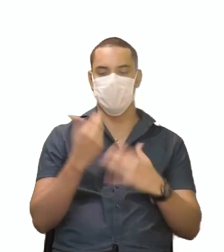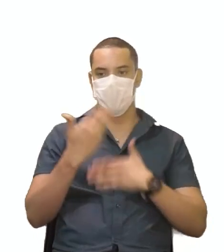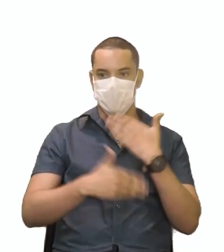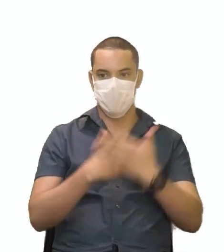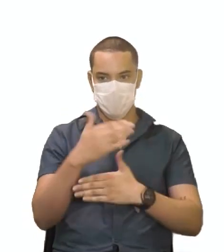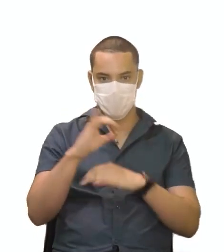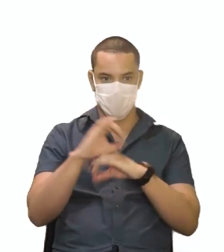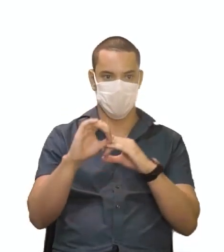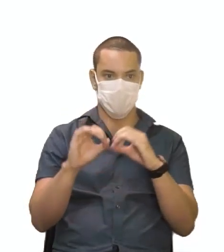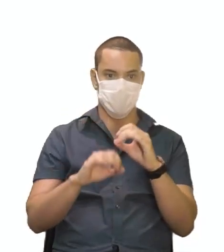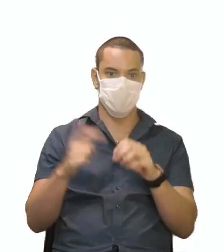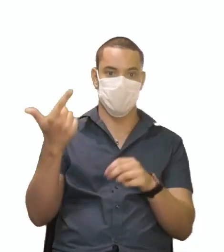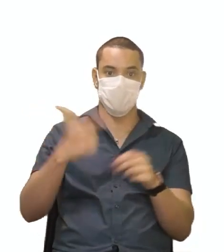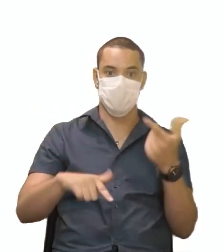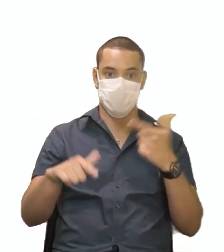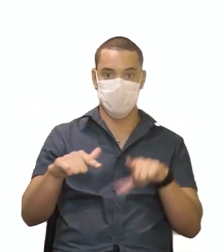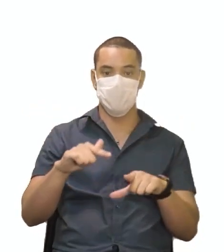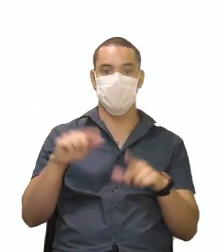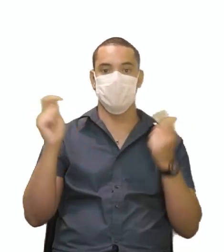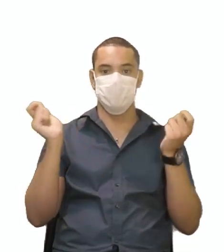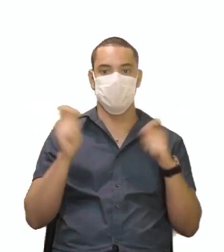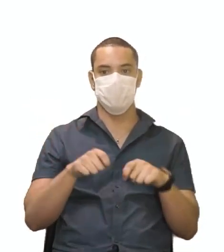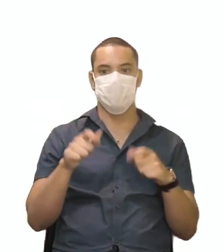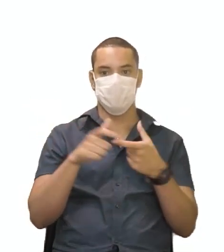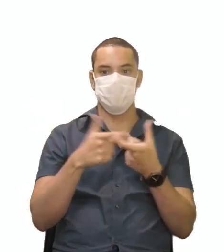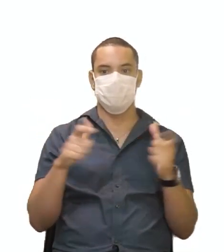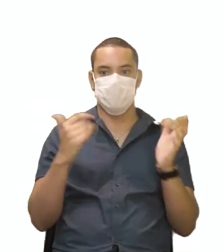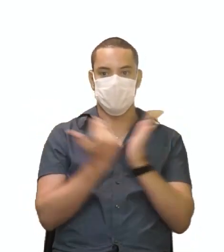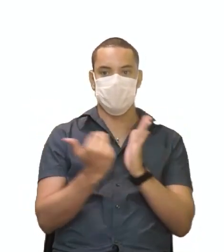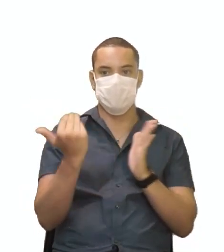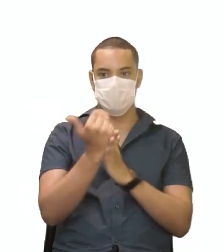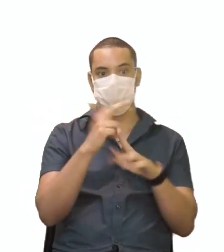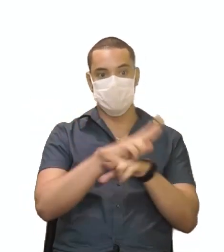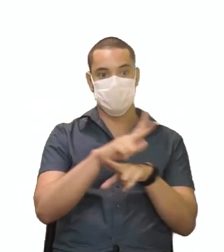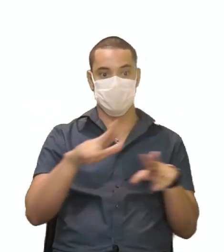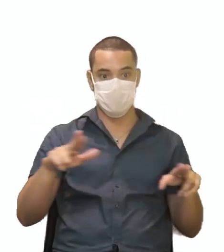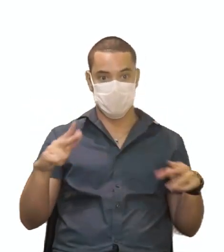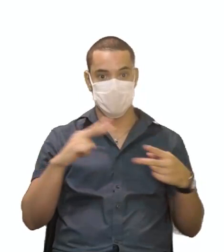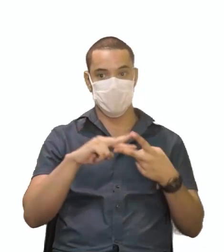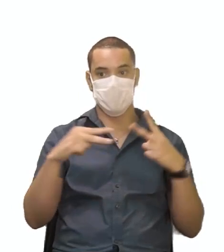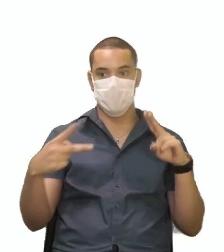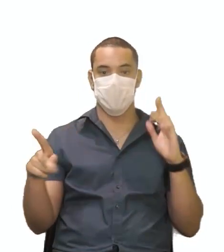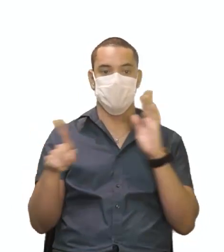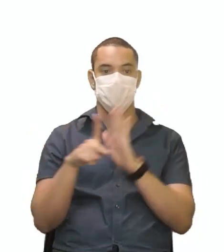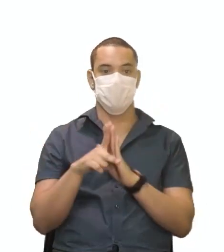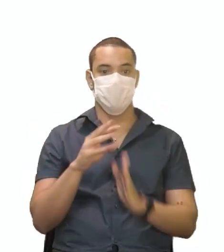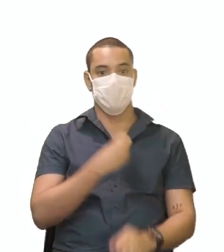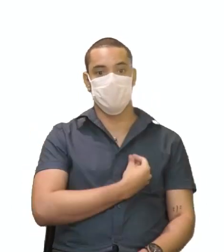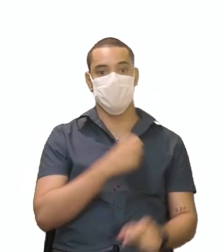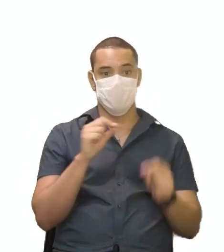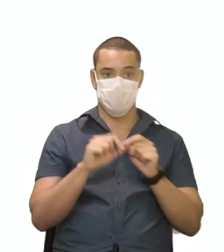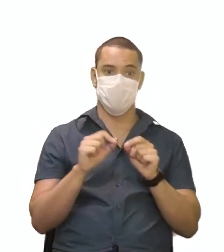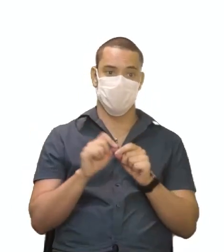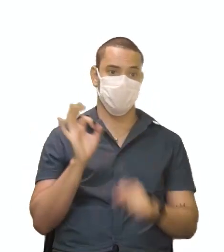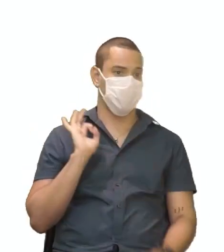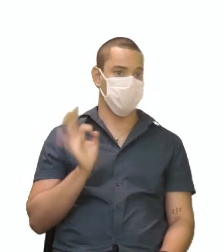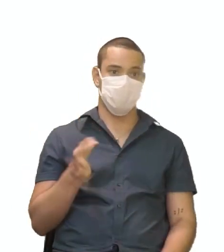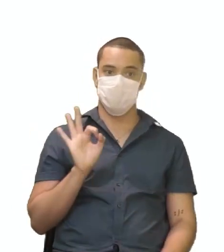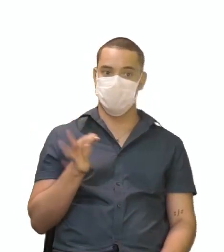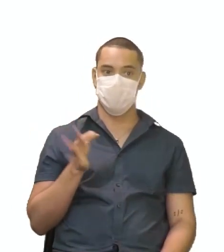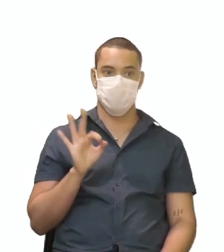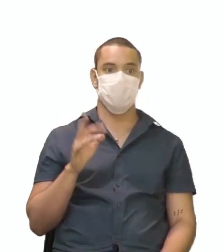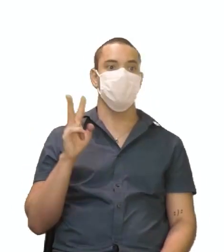células reprodutivas e possibilita o aumento da variabilidade genética dos seres vivos que a realizam. Corretíssimo,